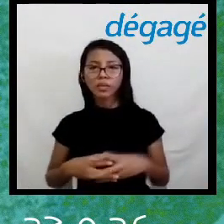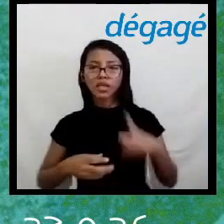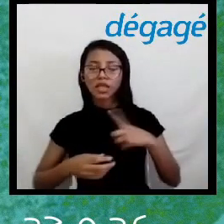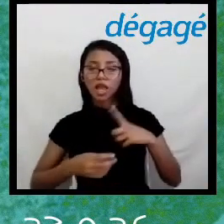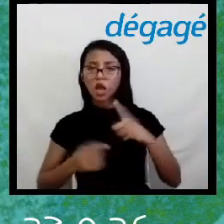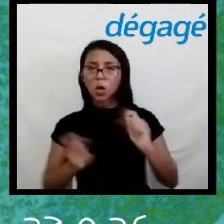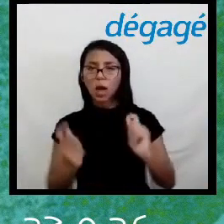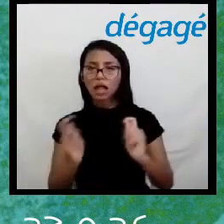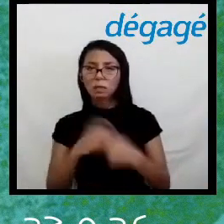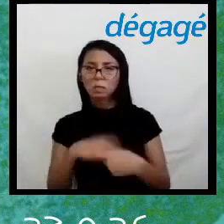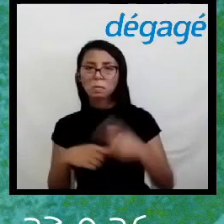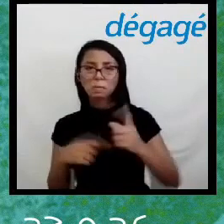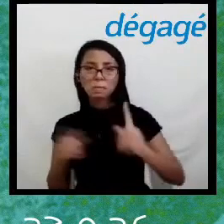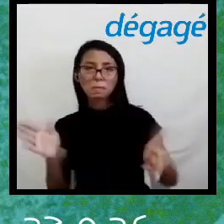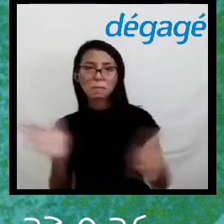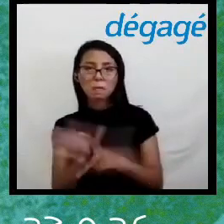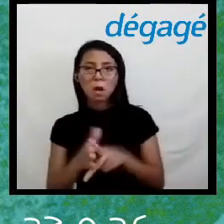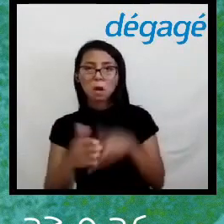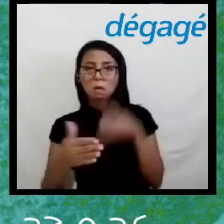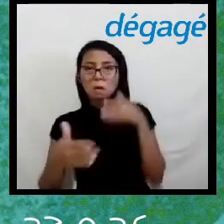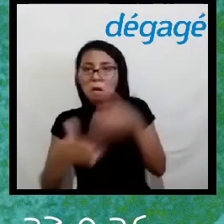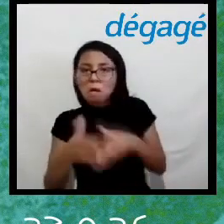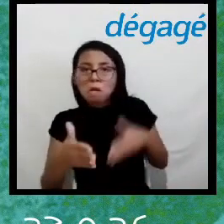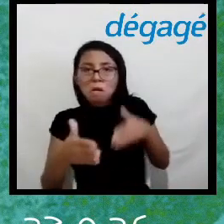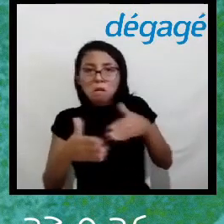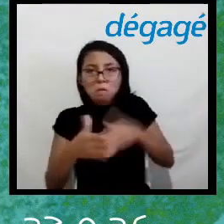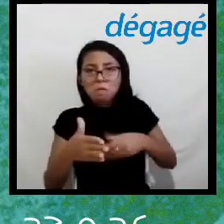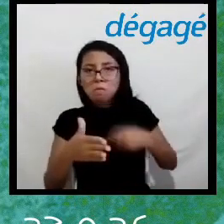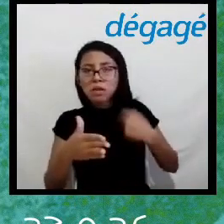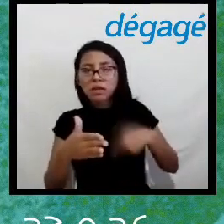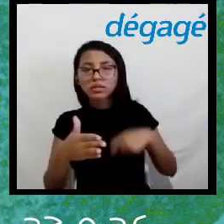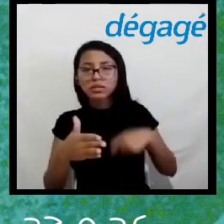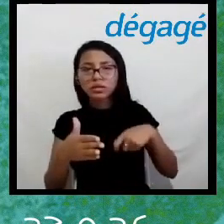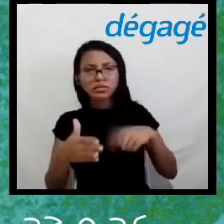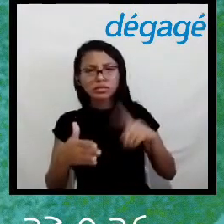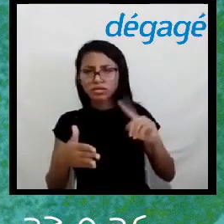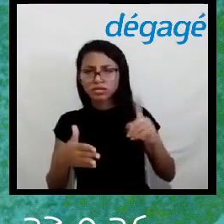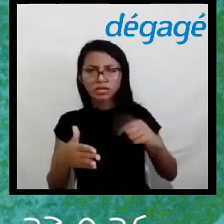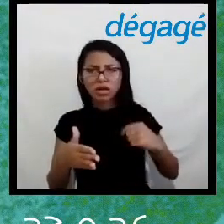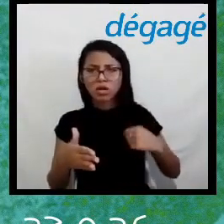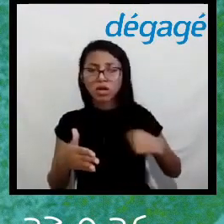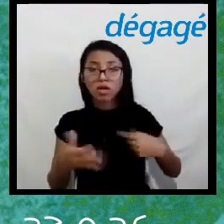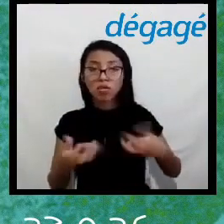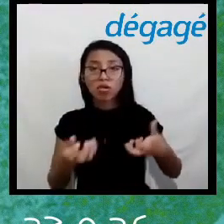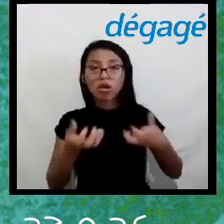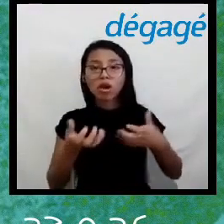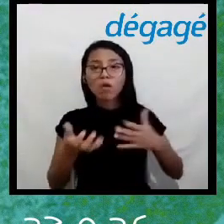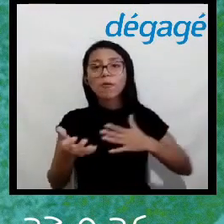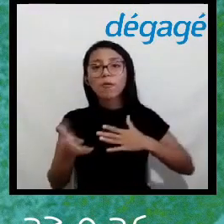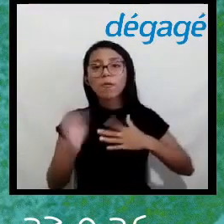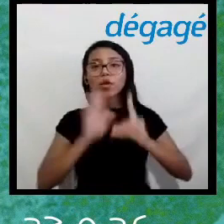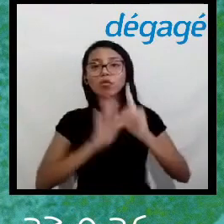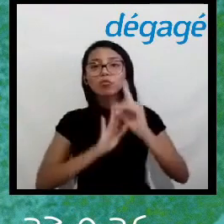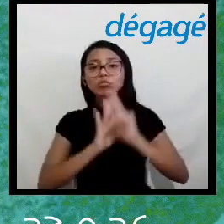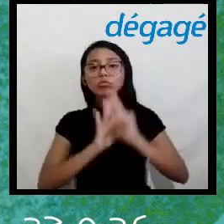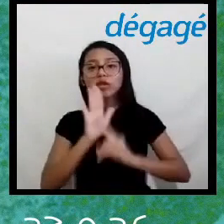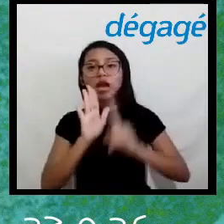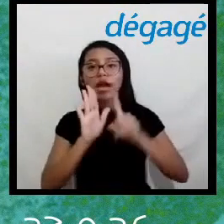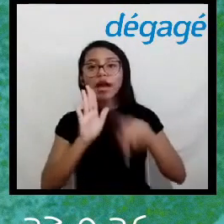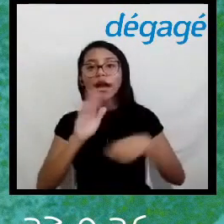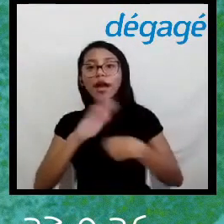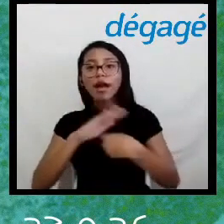gente tem que cobrar o que é nosso por direito, que é uma educação pública de qualidade, a arte tem que estar inserida dentro das escolas, isso já é